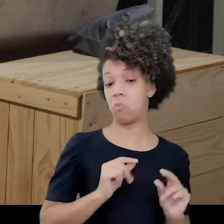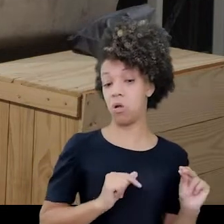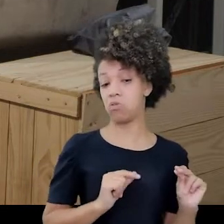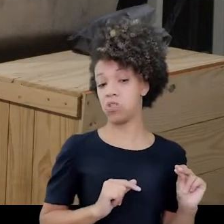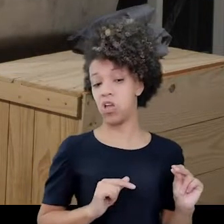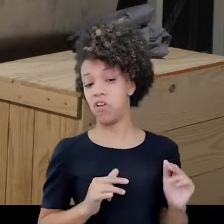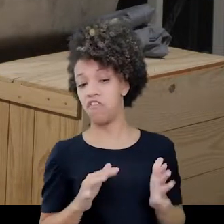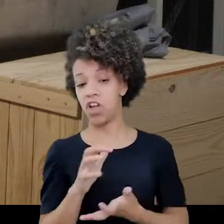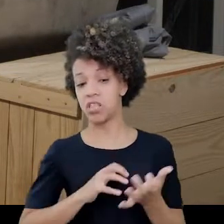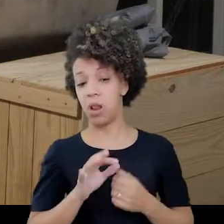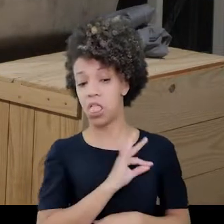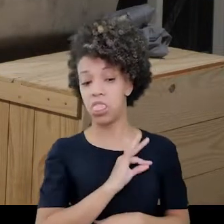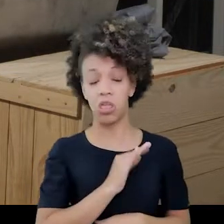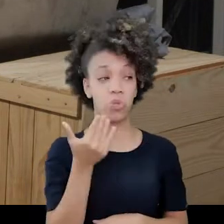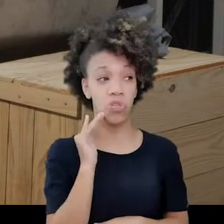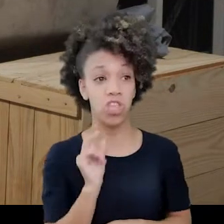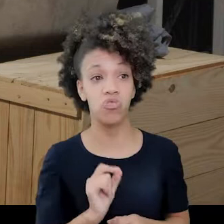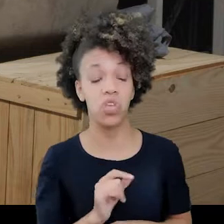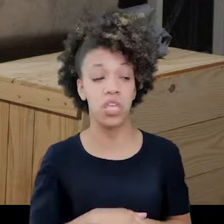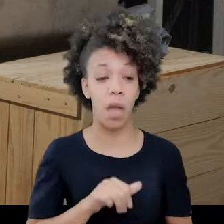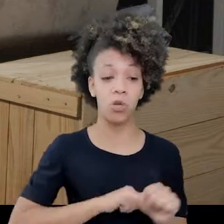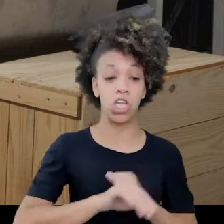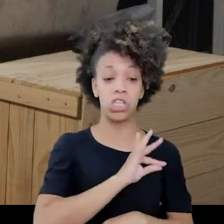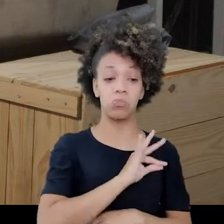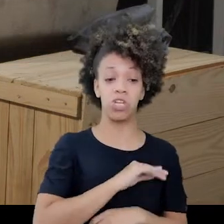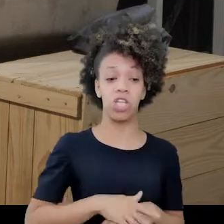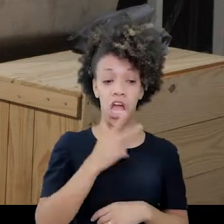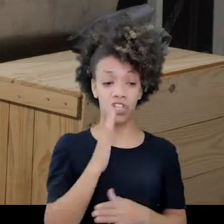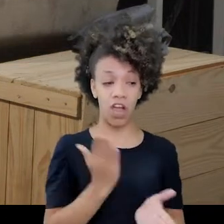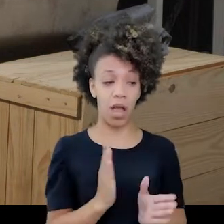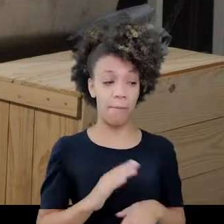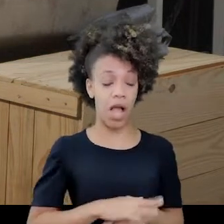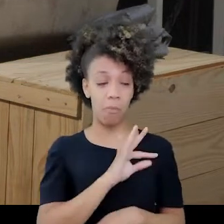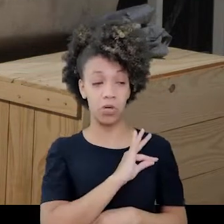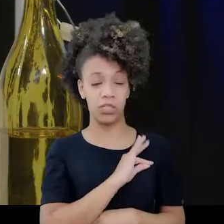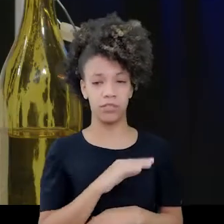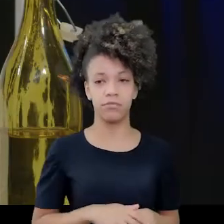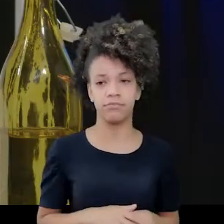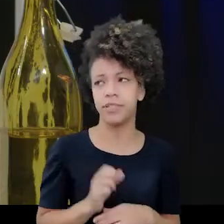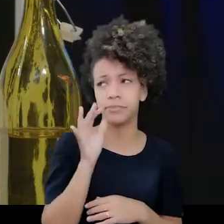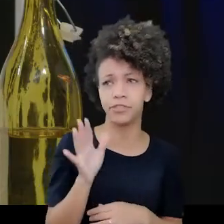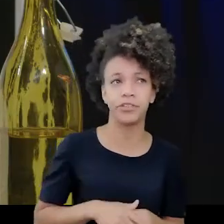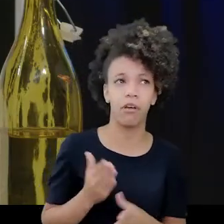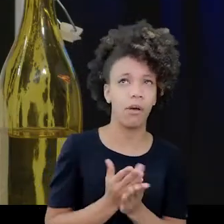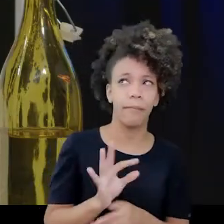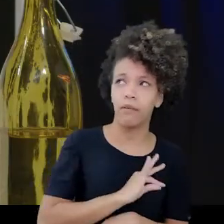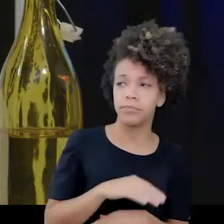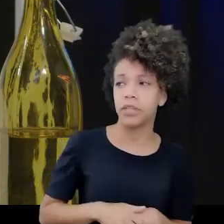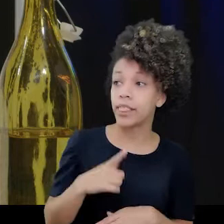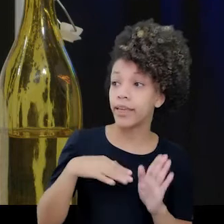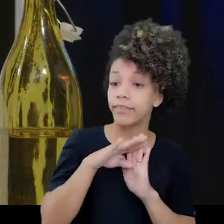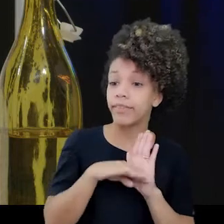vai desmilitarizar a polícia tem gente que não entende que admiro atualização acho que vai acabar com a polícia as manchas acabar com a polícia